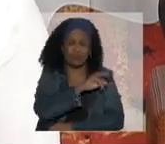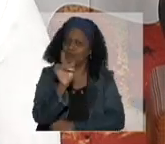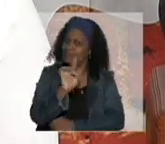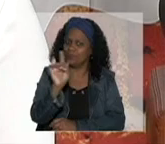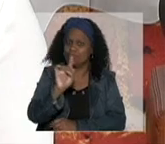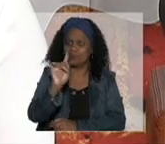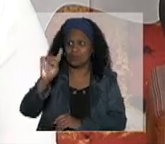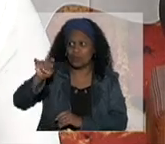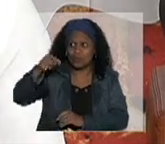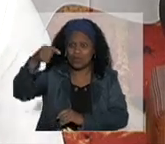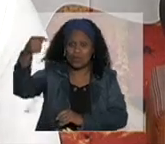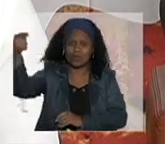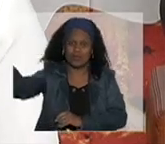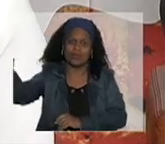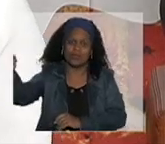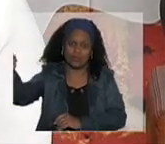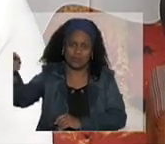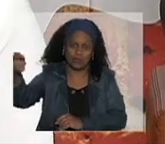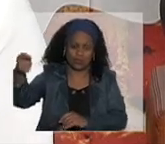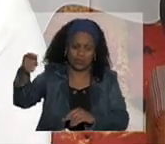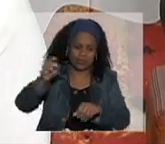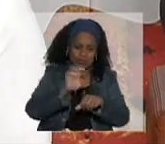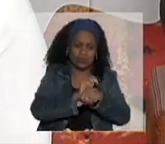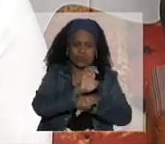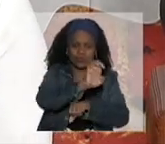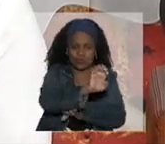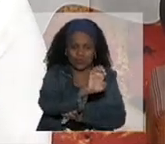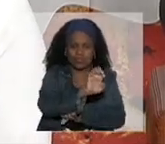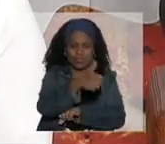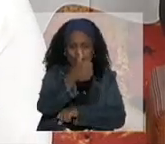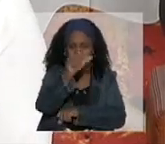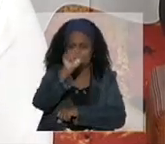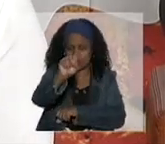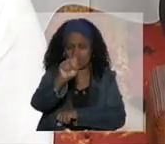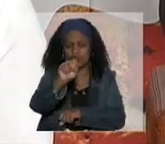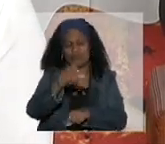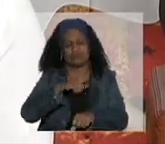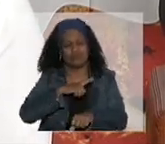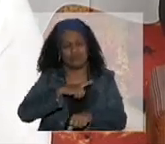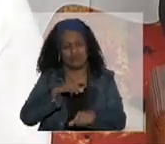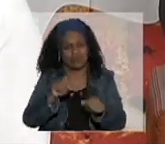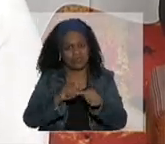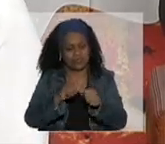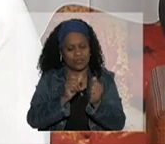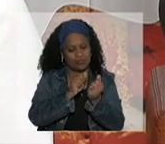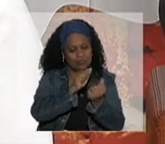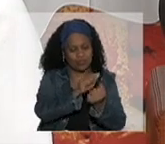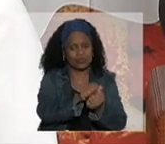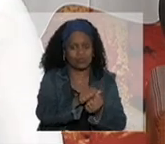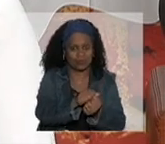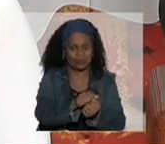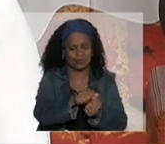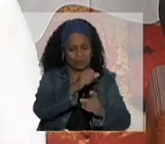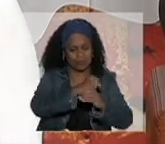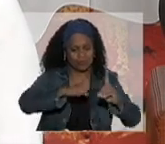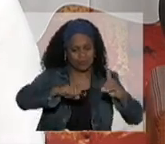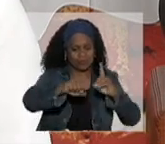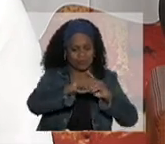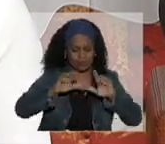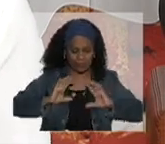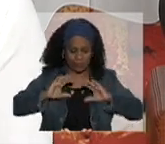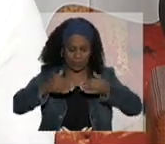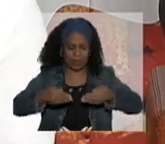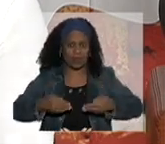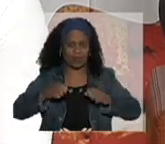de Janeiro. De escala nacional, a gente tem a adesão de mais 18 estados que estão realizando essa campanha conjuntamente. A Ação da Cidadania ela está